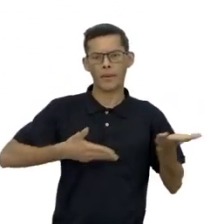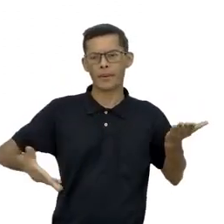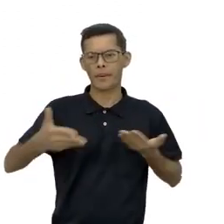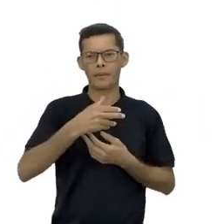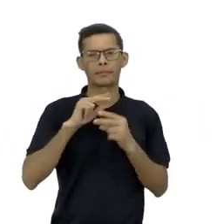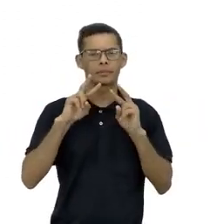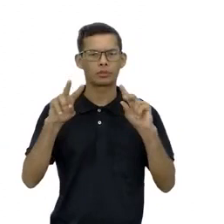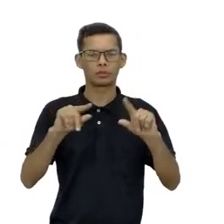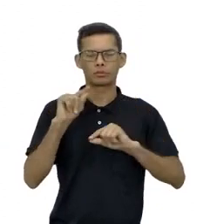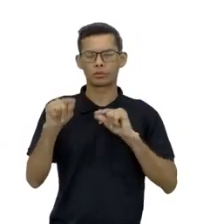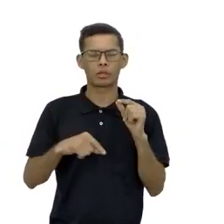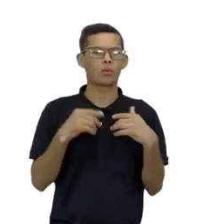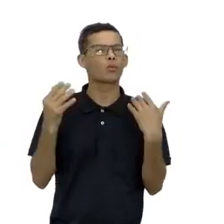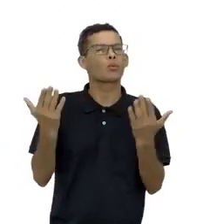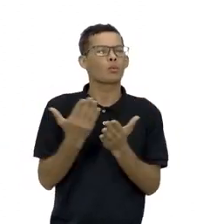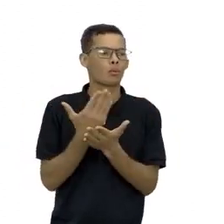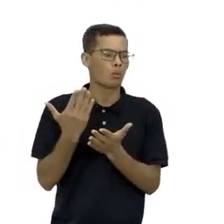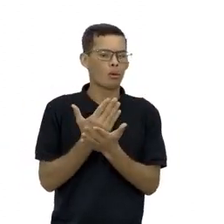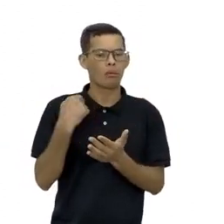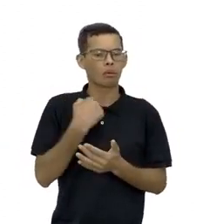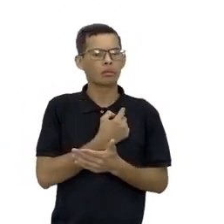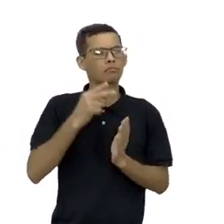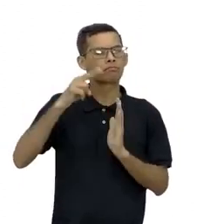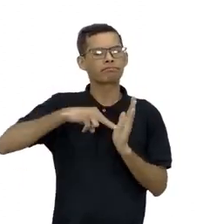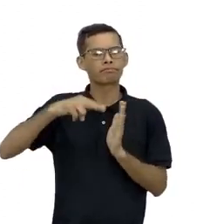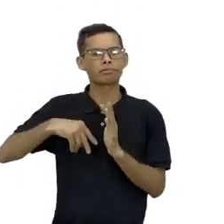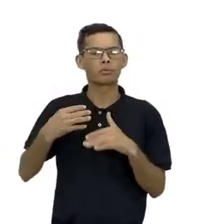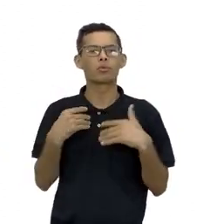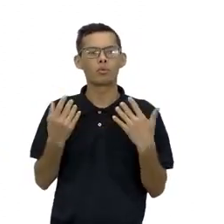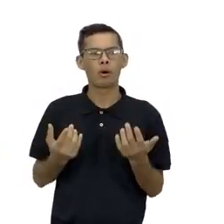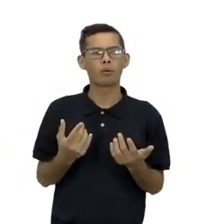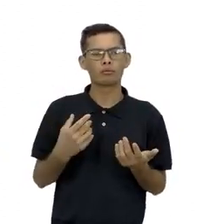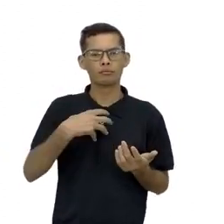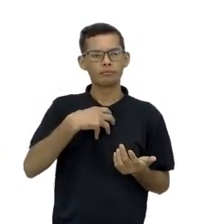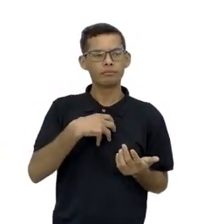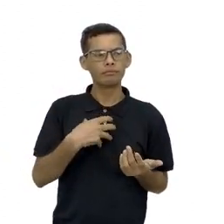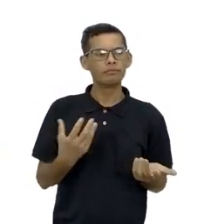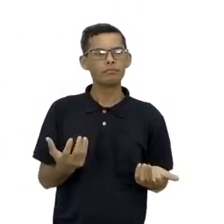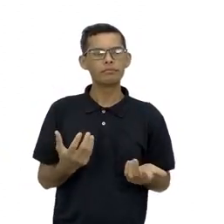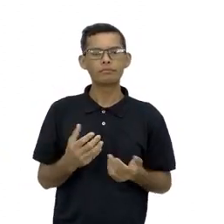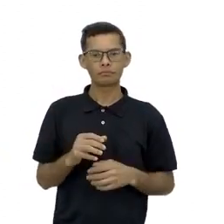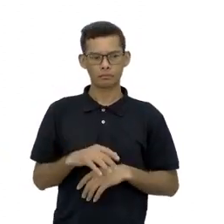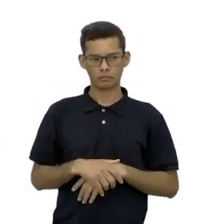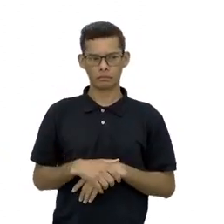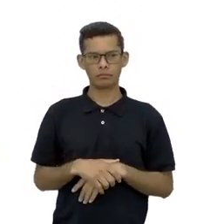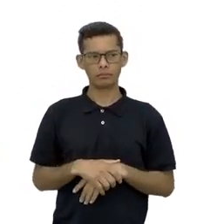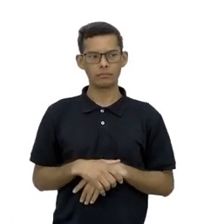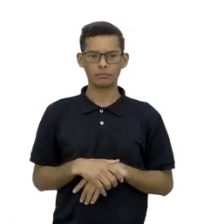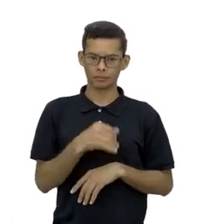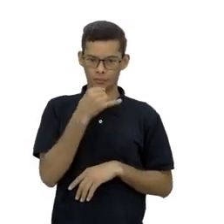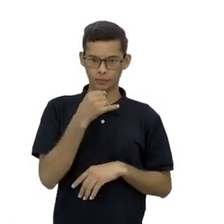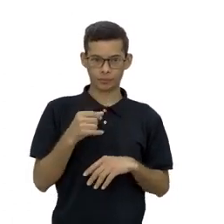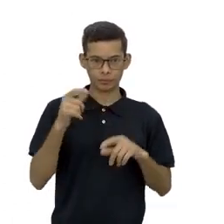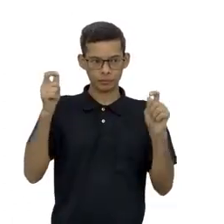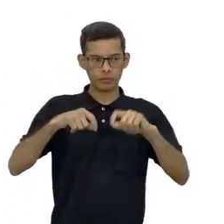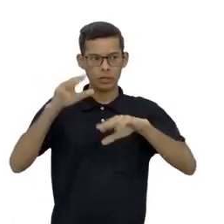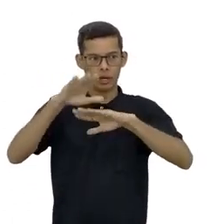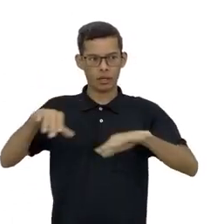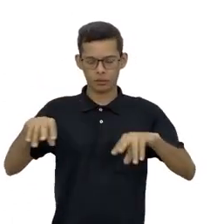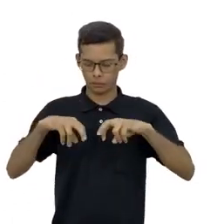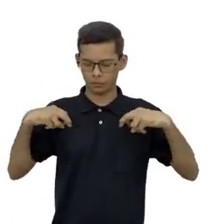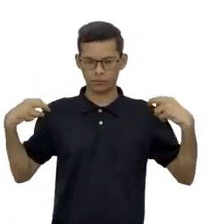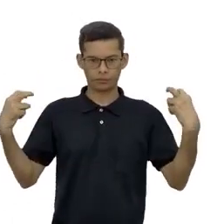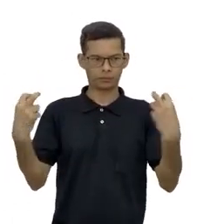obras que estamos lendo, né? Então, tanto eu posso, numa roda de leitores, falar do livro que eu estou lendo,